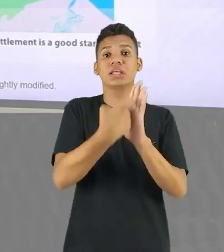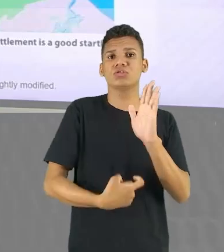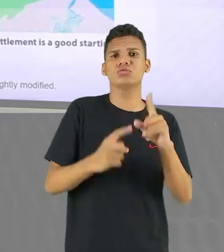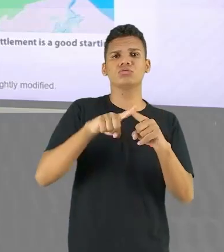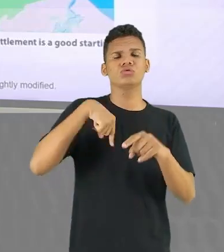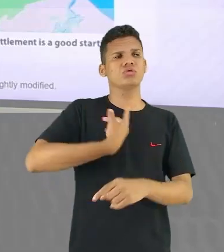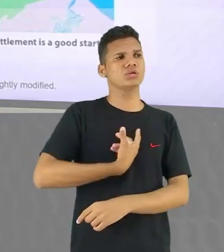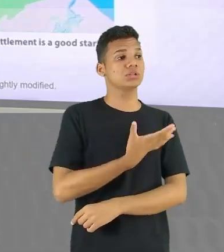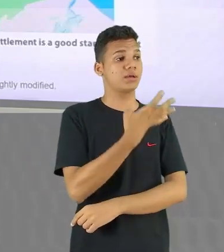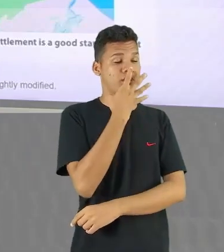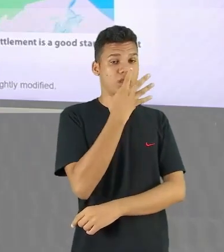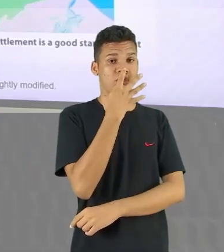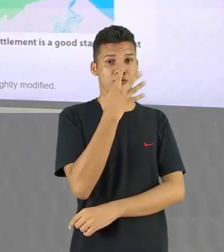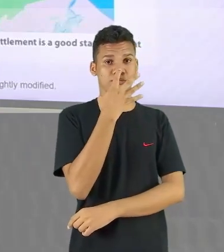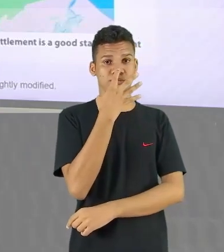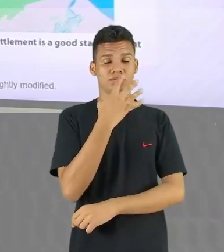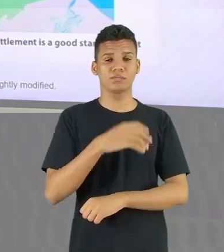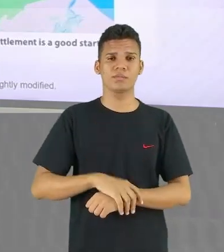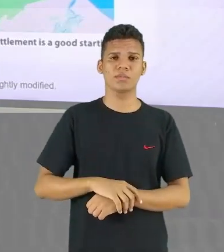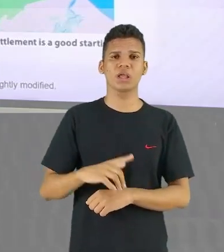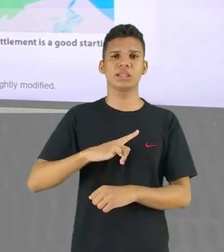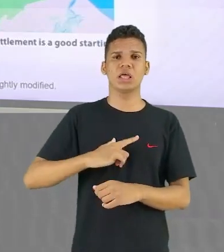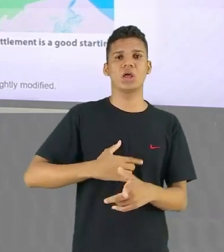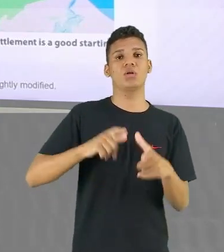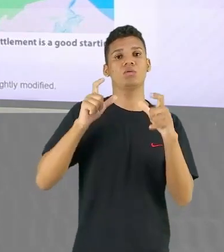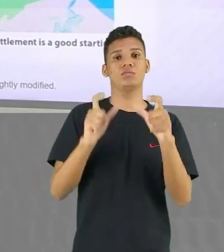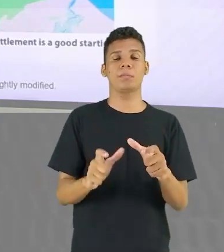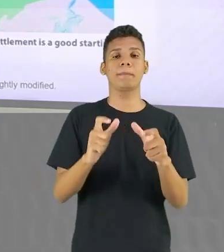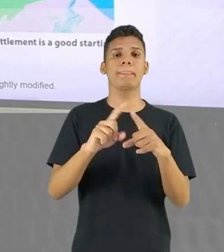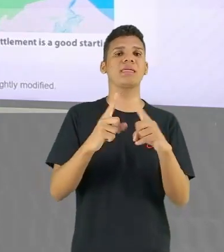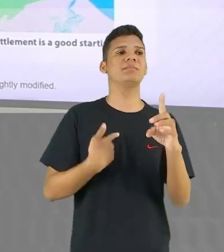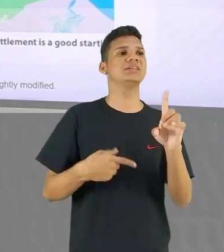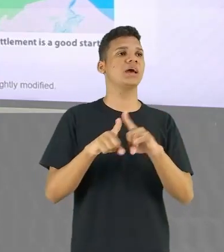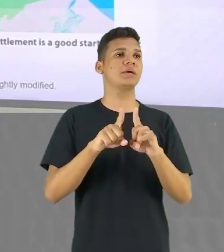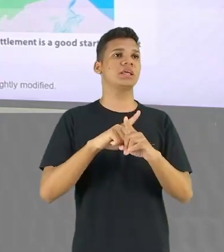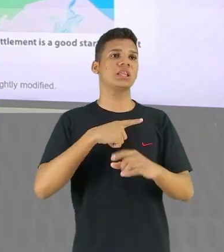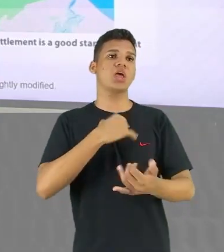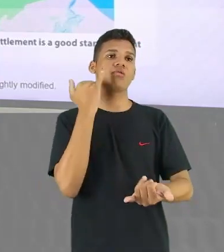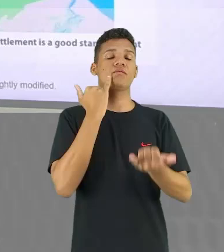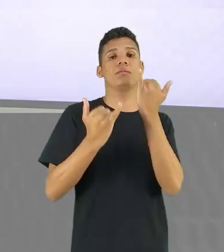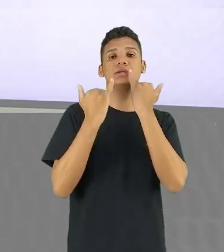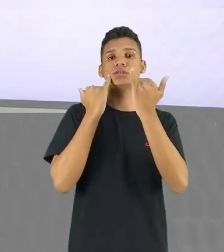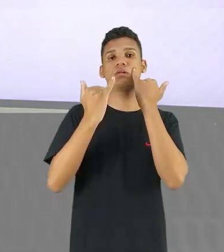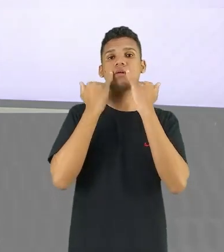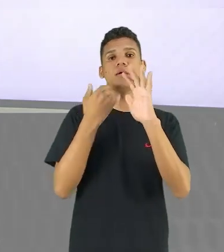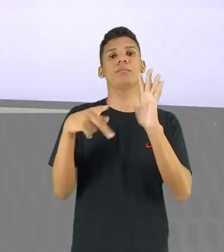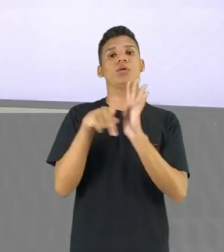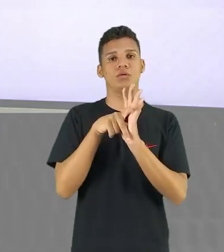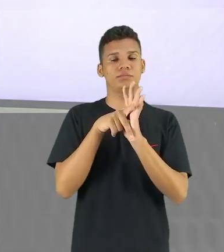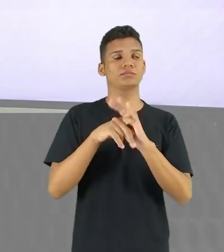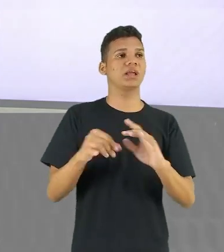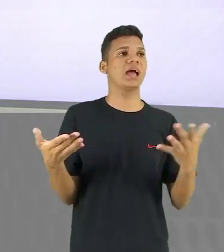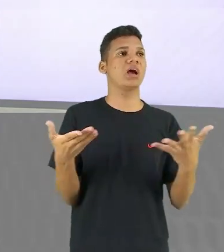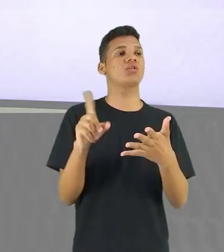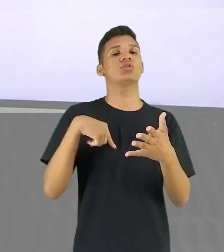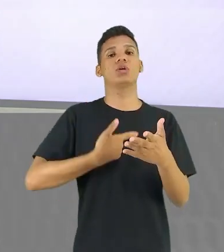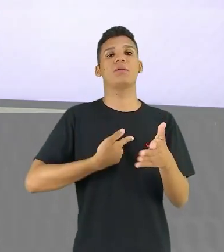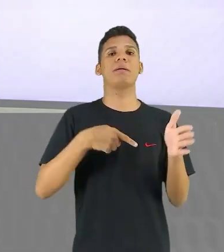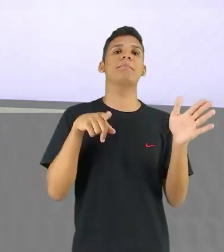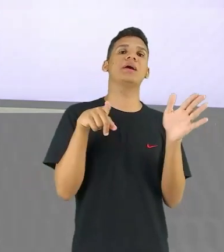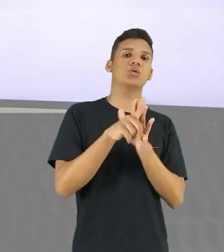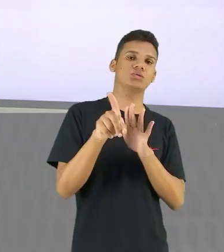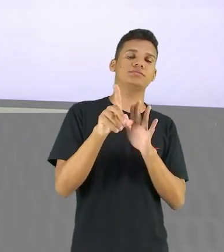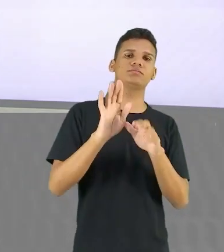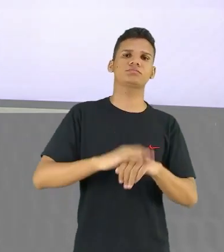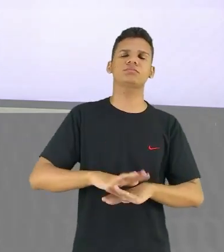observar elementos geográficos, localização e uma informação textual. Vamos para a pergunta.